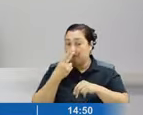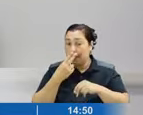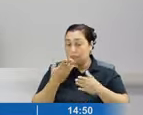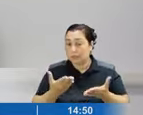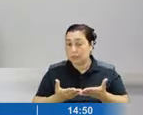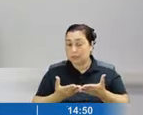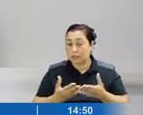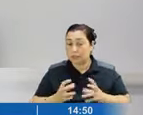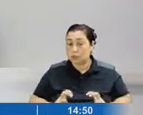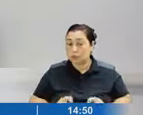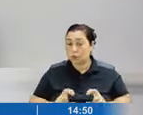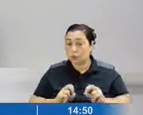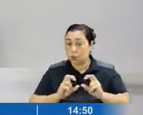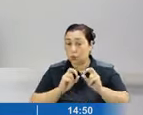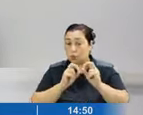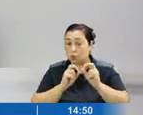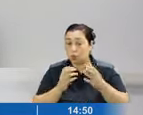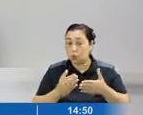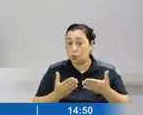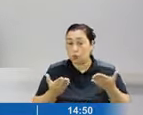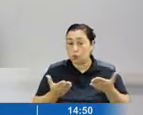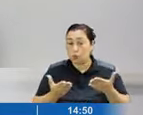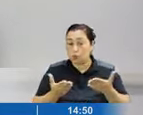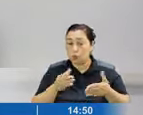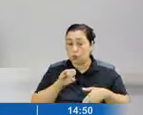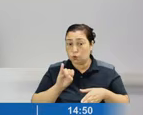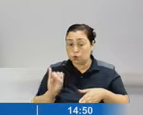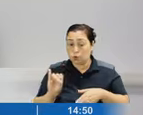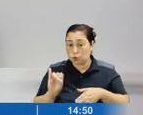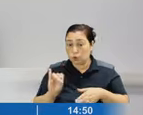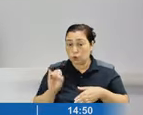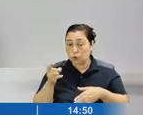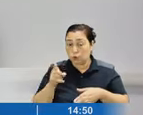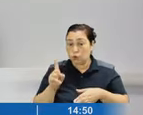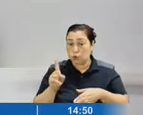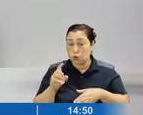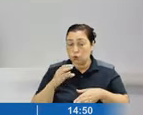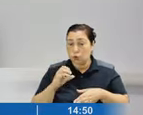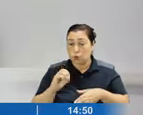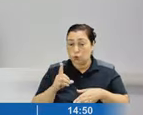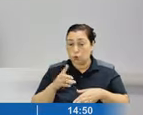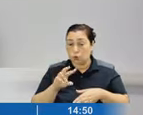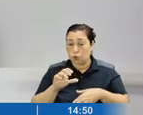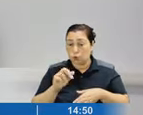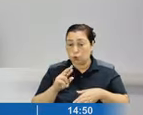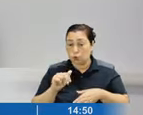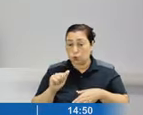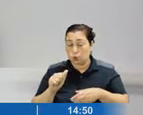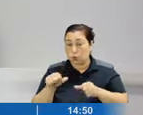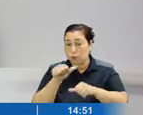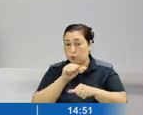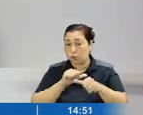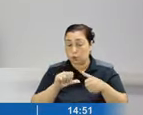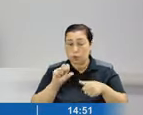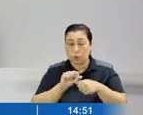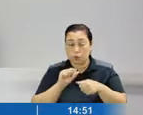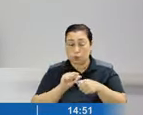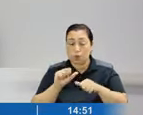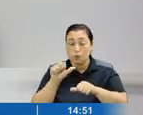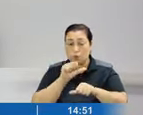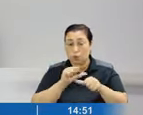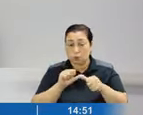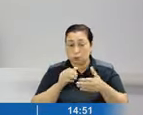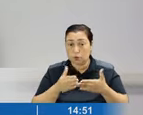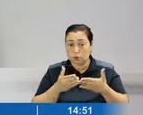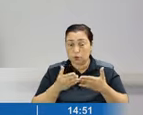a causa do câncer coloretal. Isso ser aquele fator que vai lá na célula e faz a alteração e faz com que haja essa